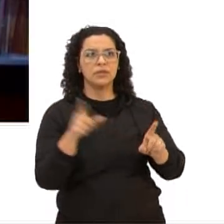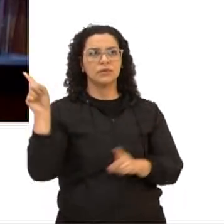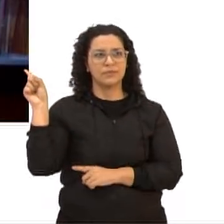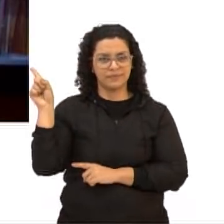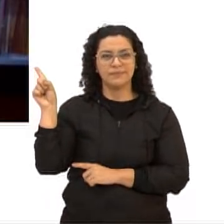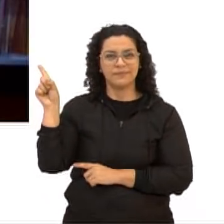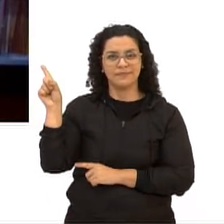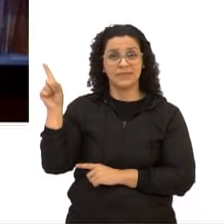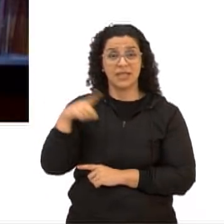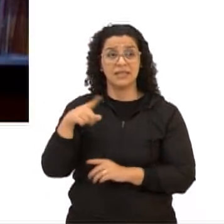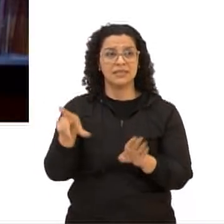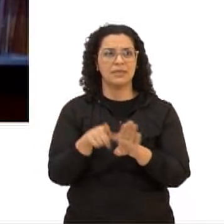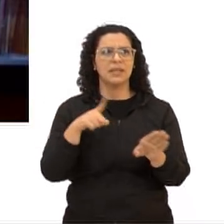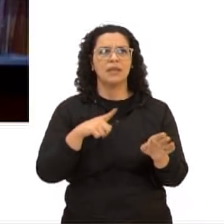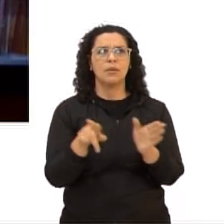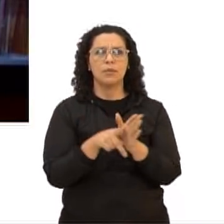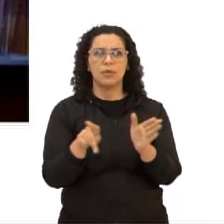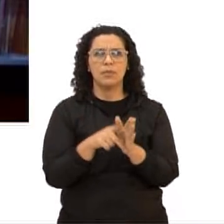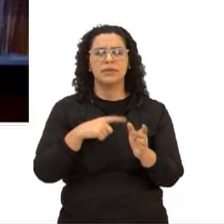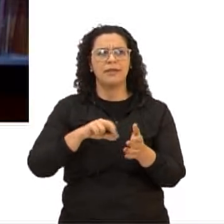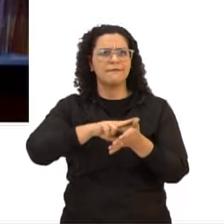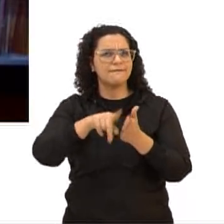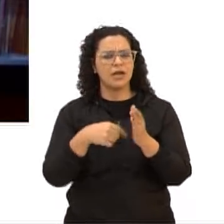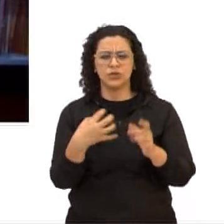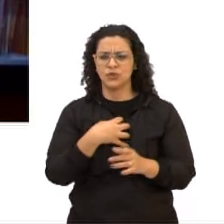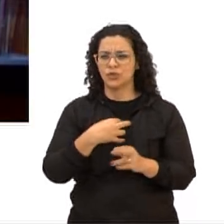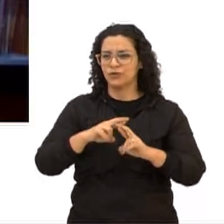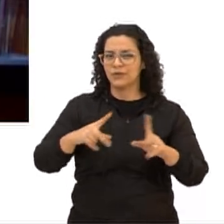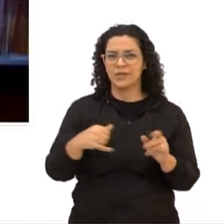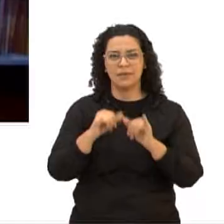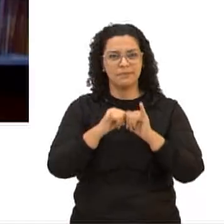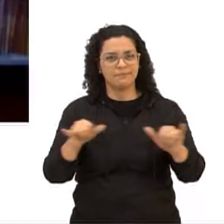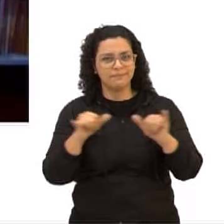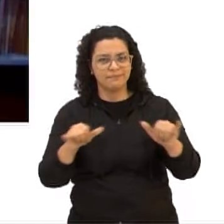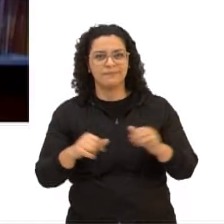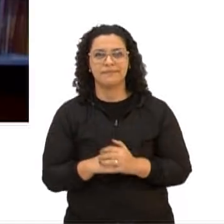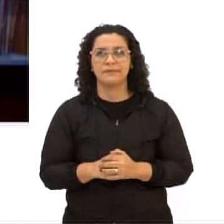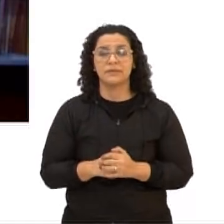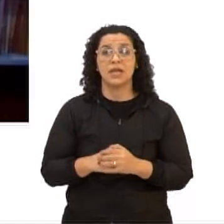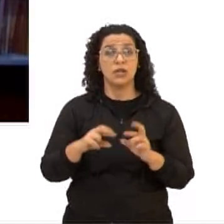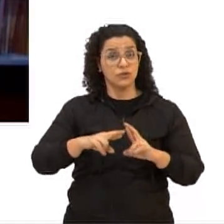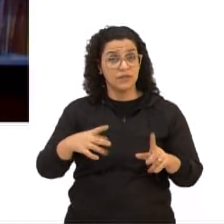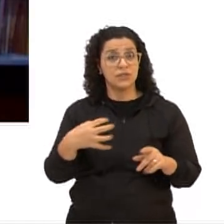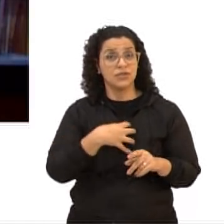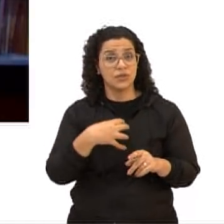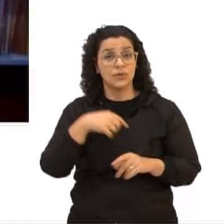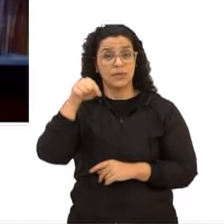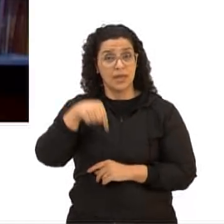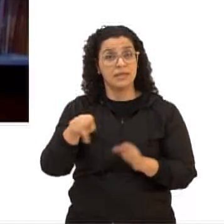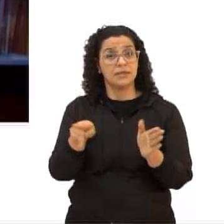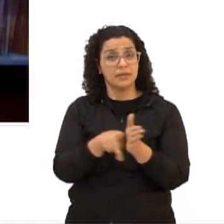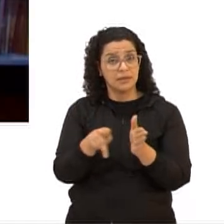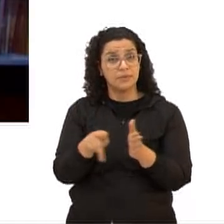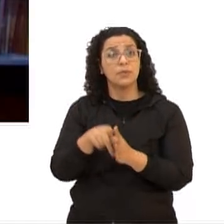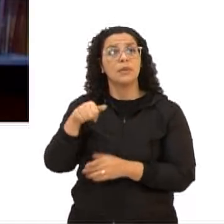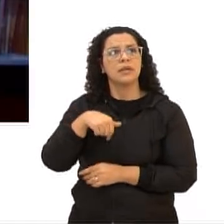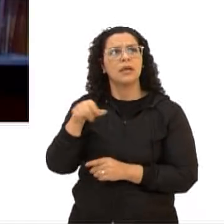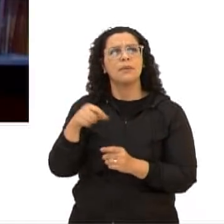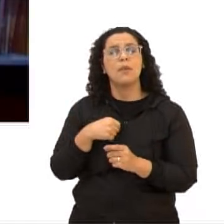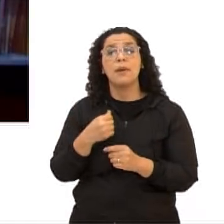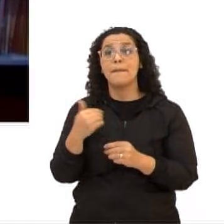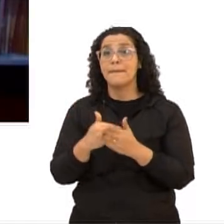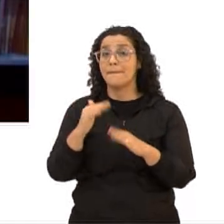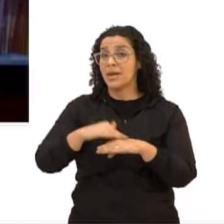Hugo Pratt, que fez o Corto Maltese, mas fez várias outras publicações, certo? Essa que é a diferença do graphic novel. E as graphic novels também são publicações um pouco